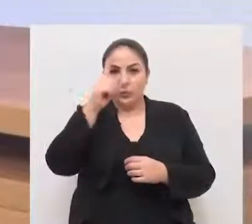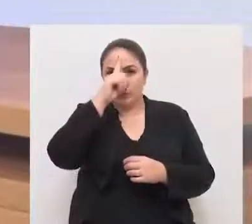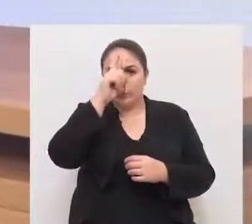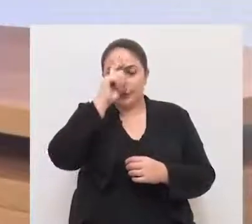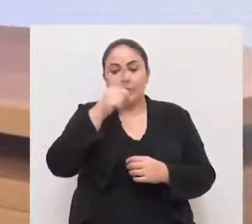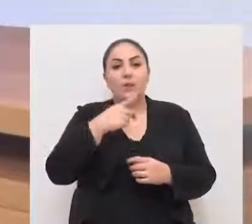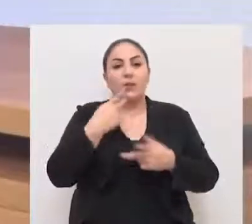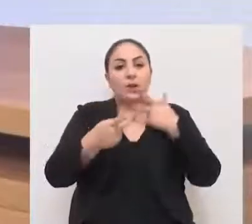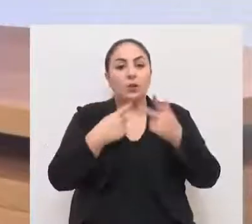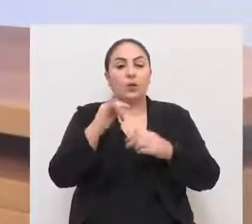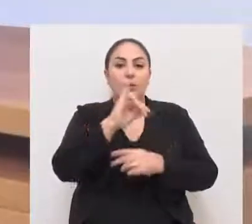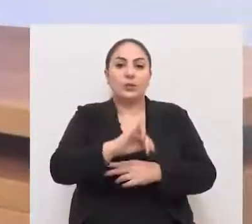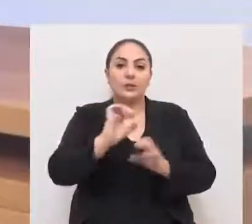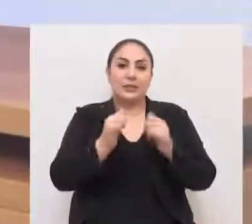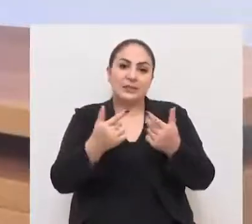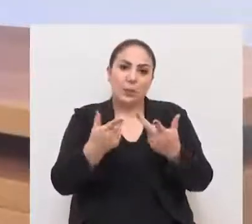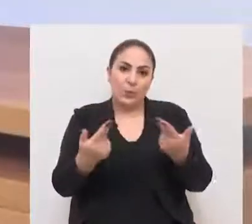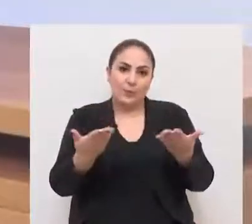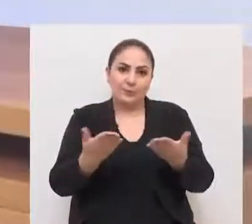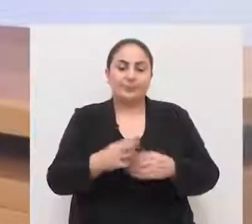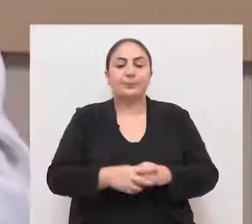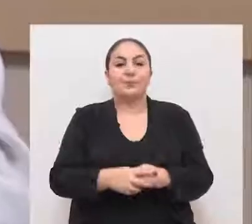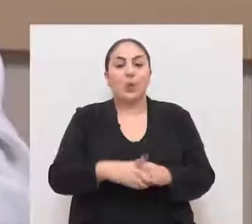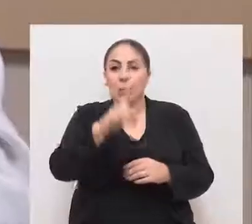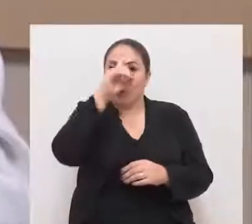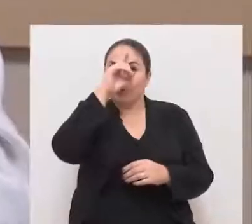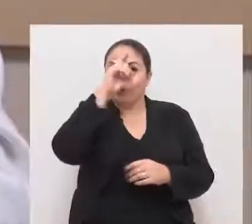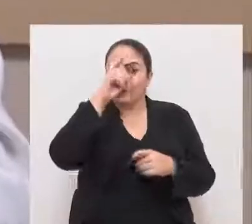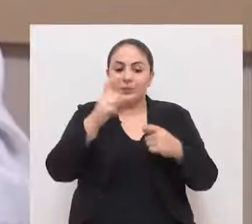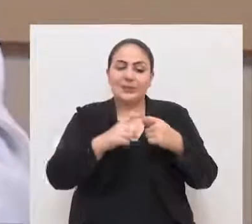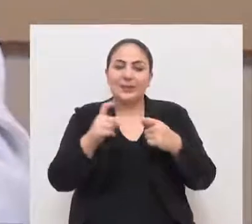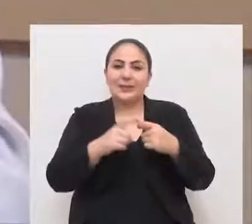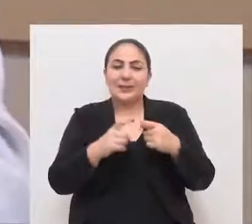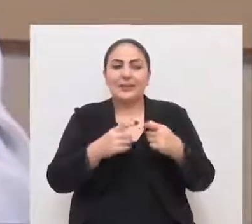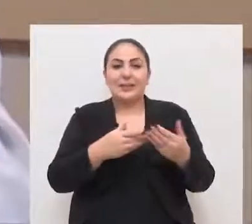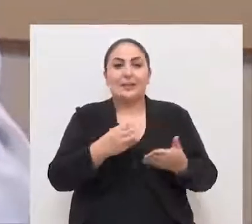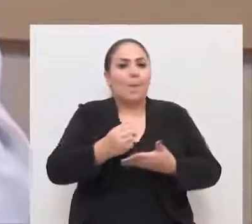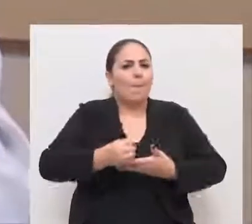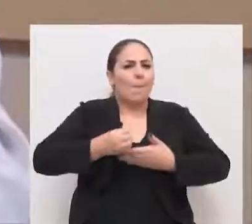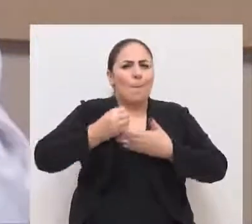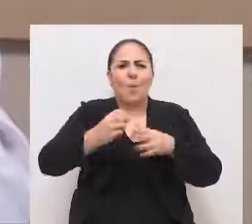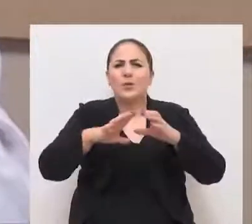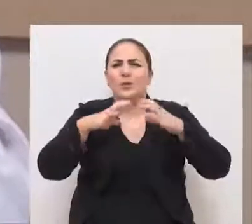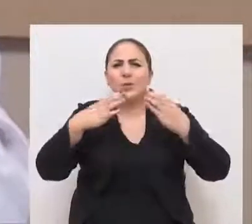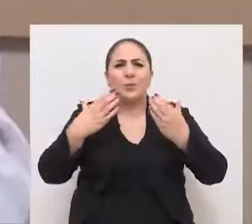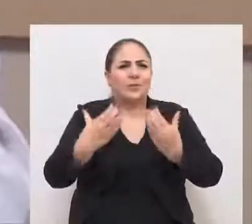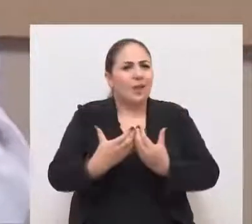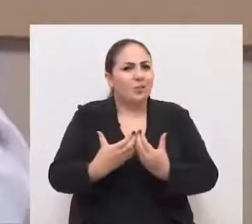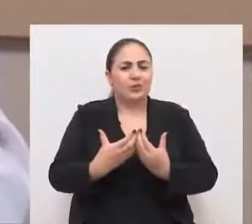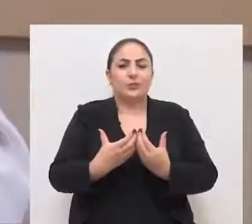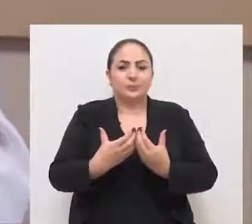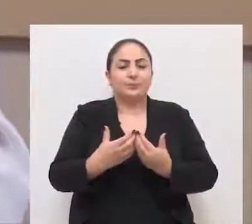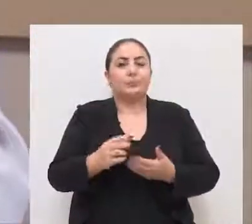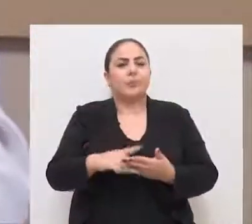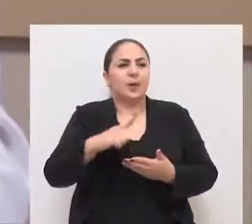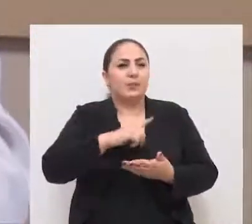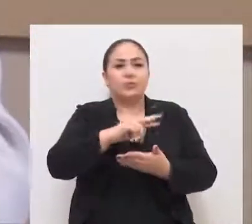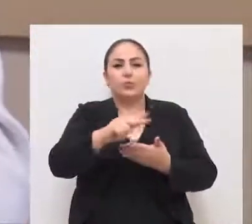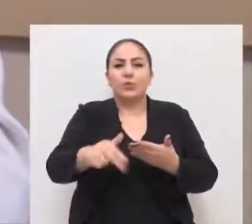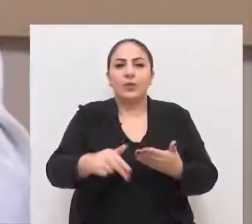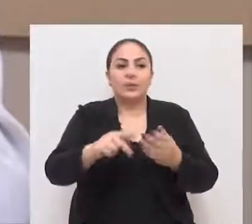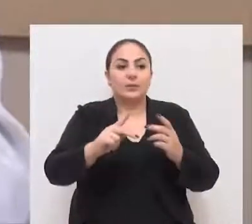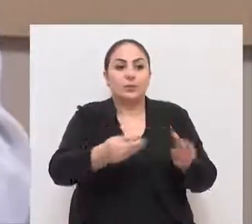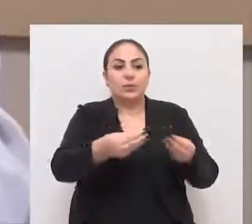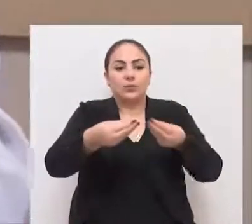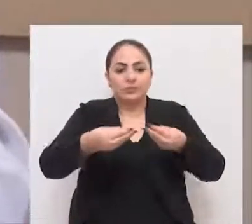da importância de ações como essa. O Hospital de Clínicas tem recebido um grande apoio da nossa comunidade, tem